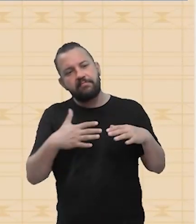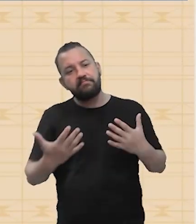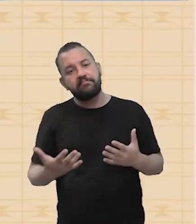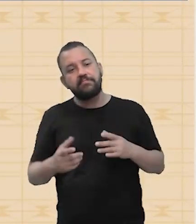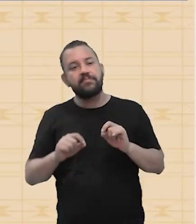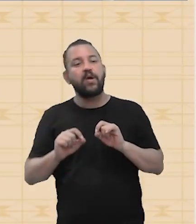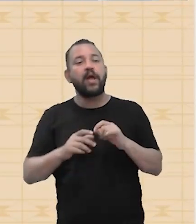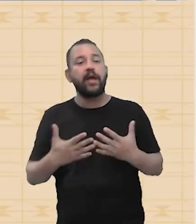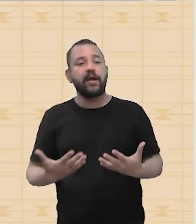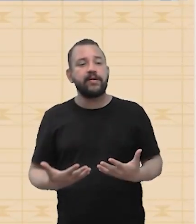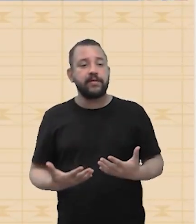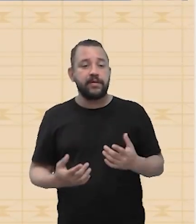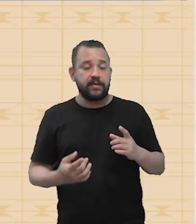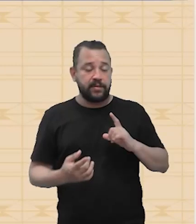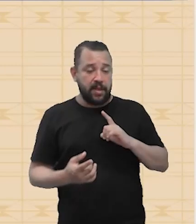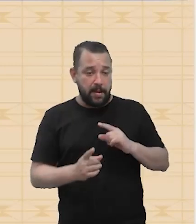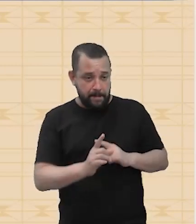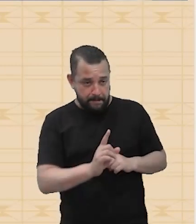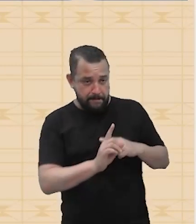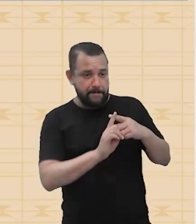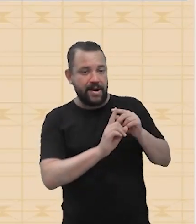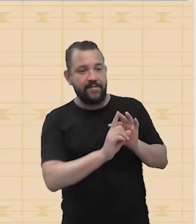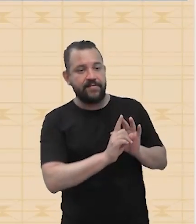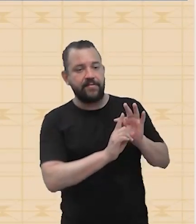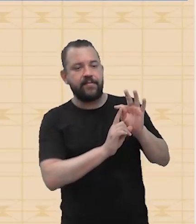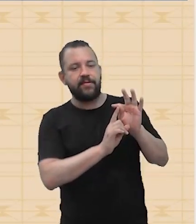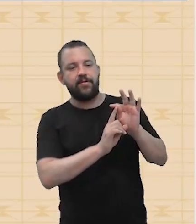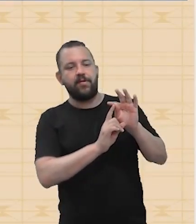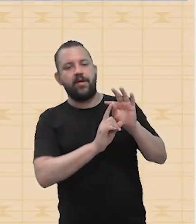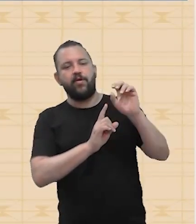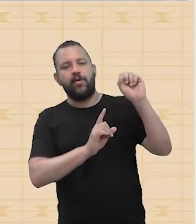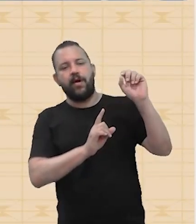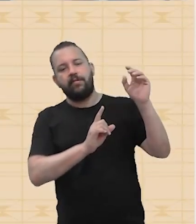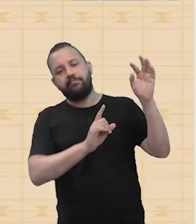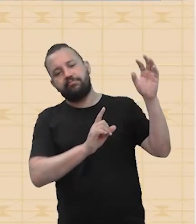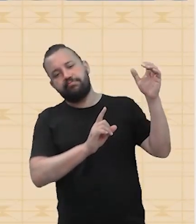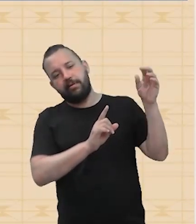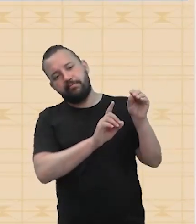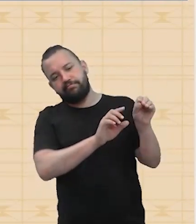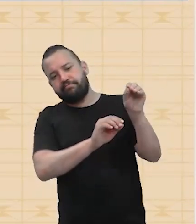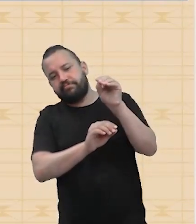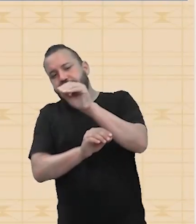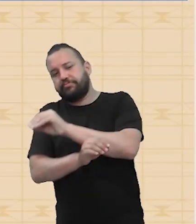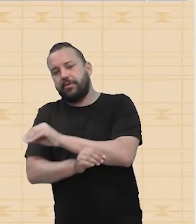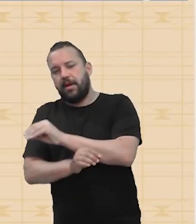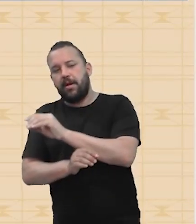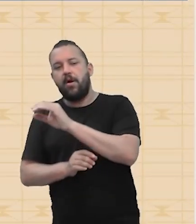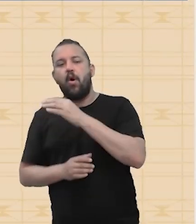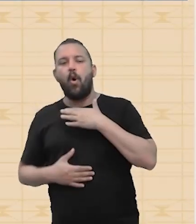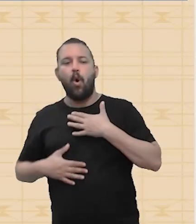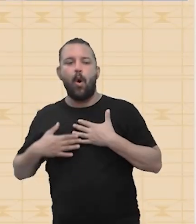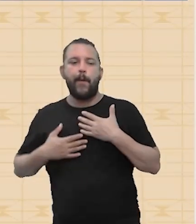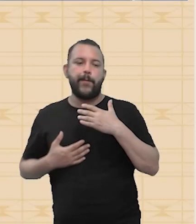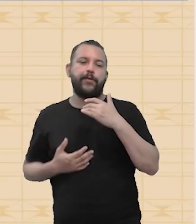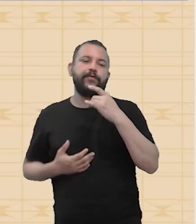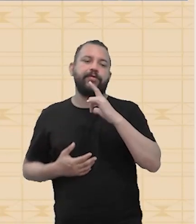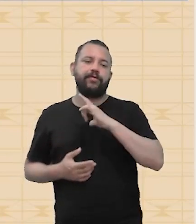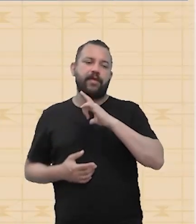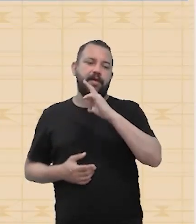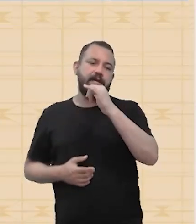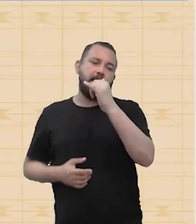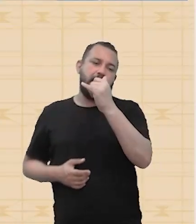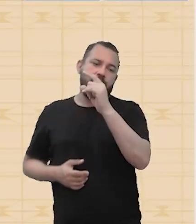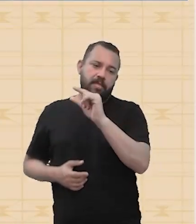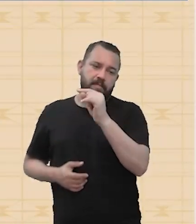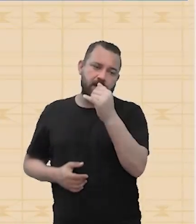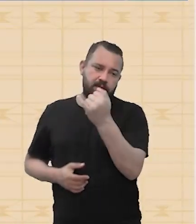maior temperatura para aquele que tem a menor temperatura. No momento que existe o equilíbrio térmico, esse calor simplesmente ele cessa